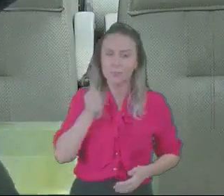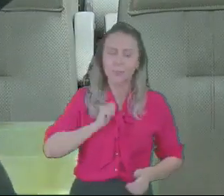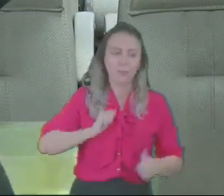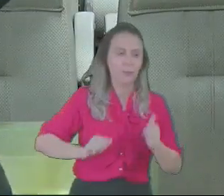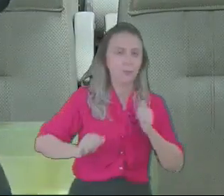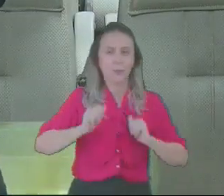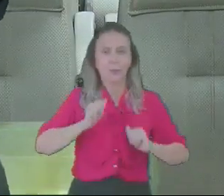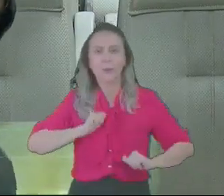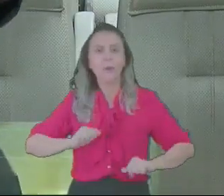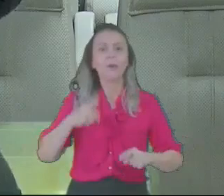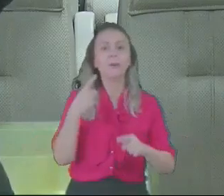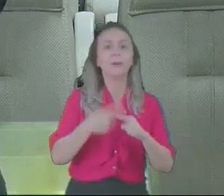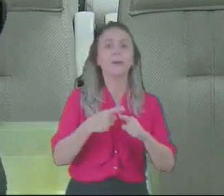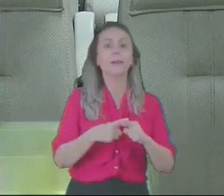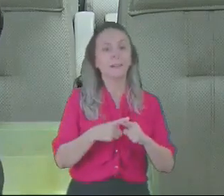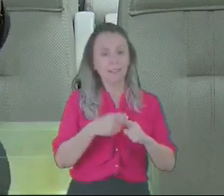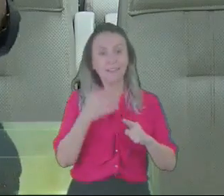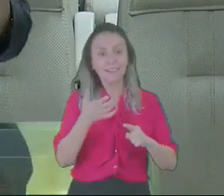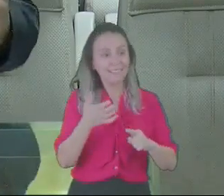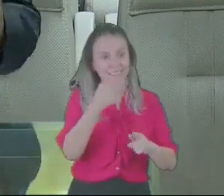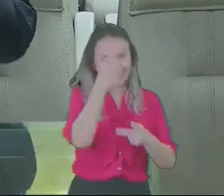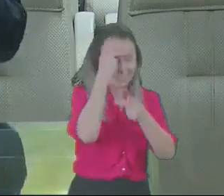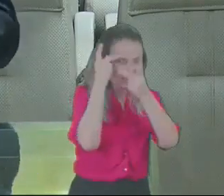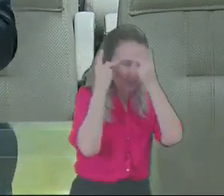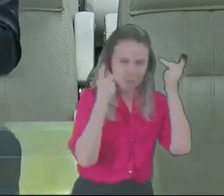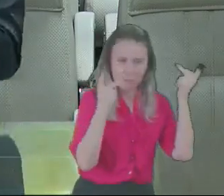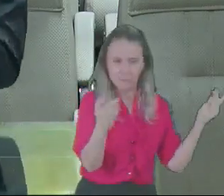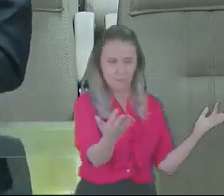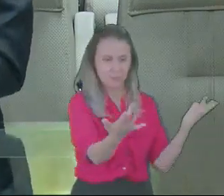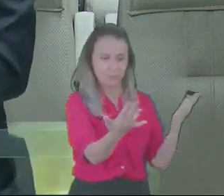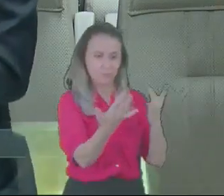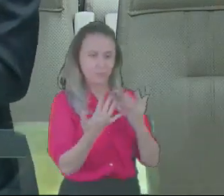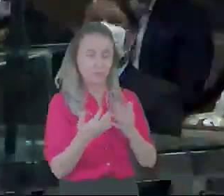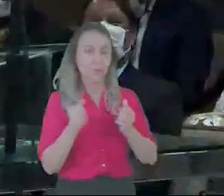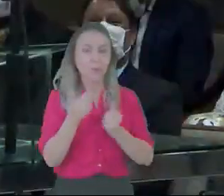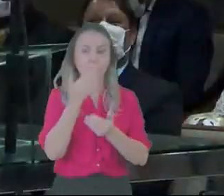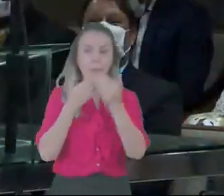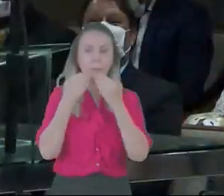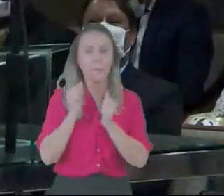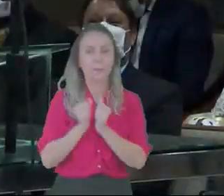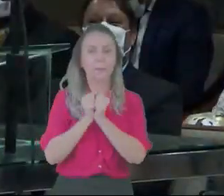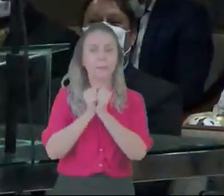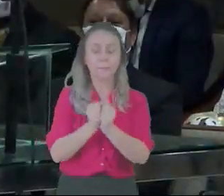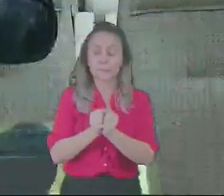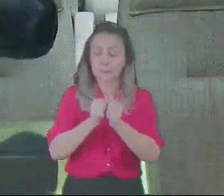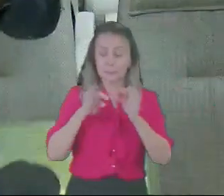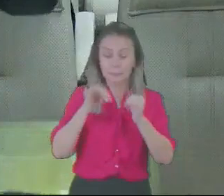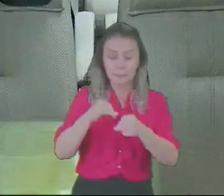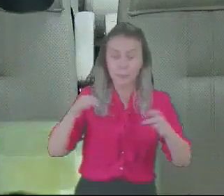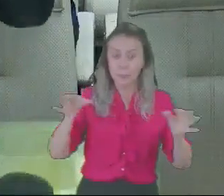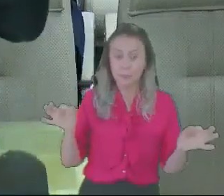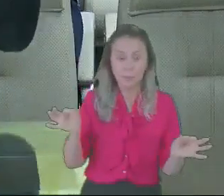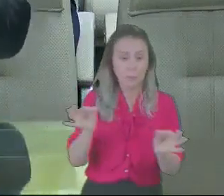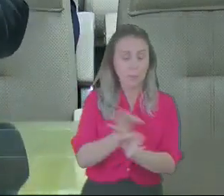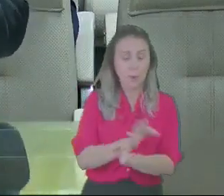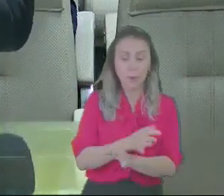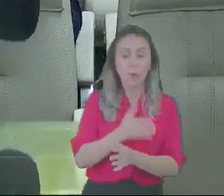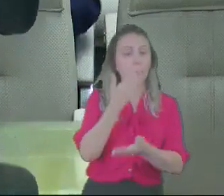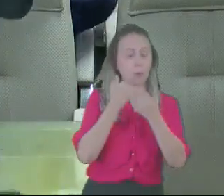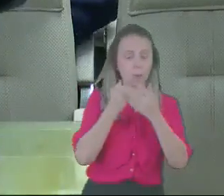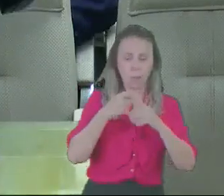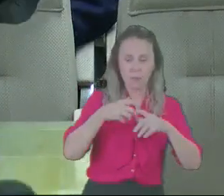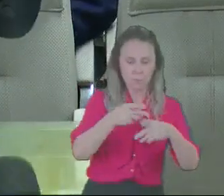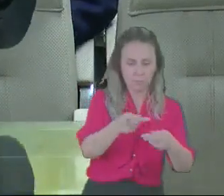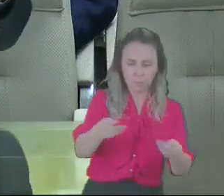que eles pudessem envia vir ao banquete e na hora que tudo tá pronto preparado tudo comida posta